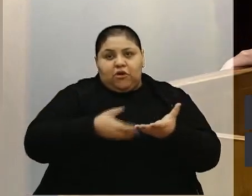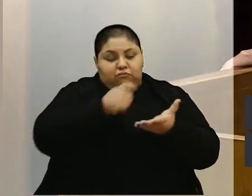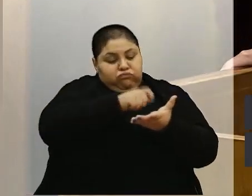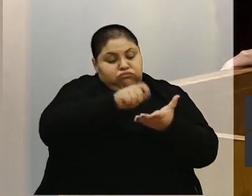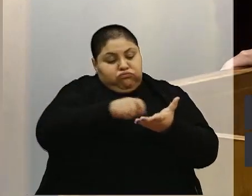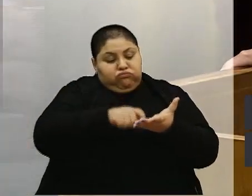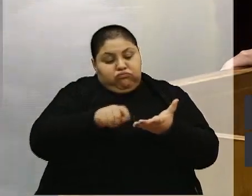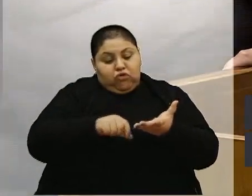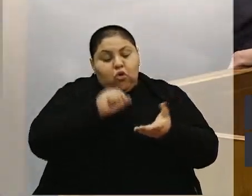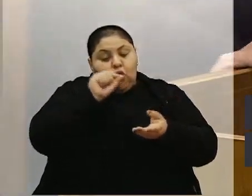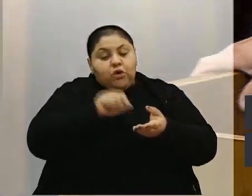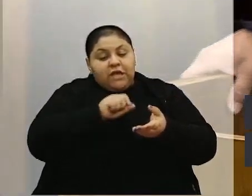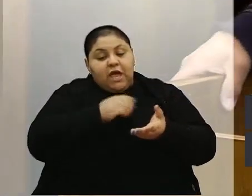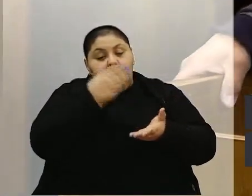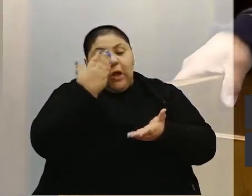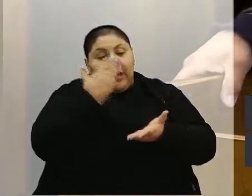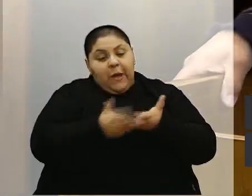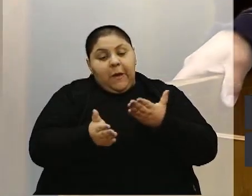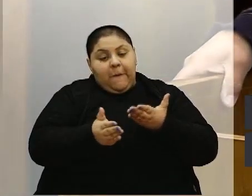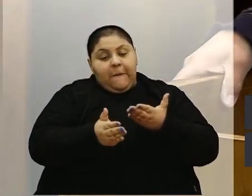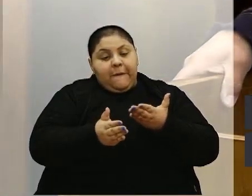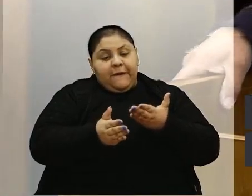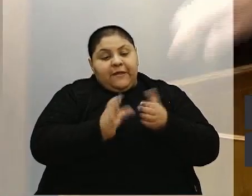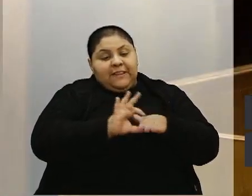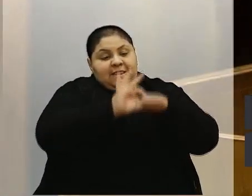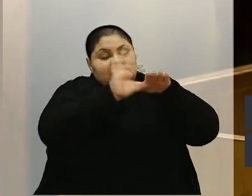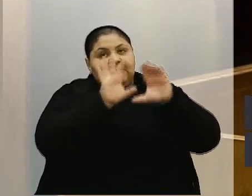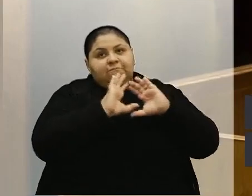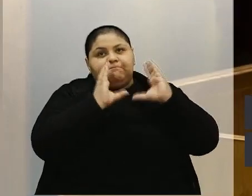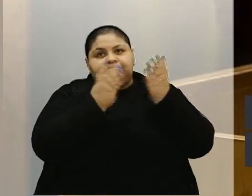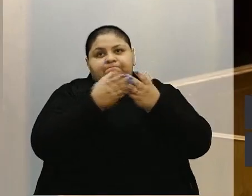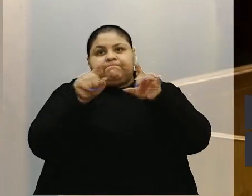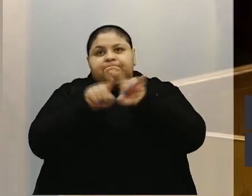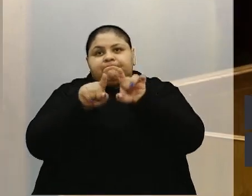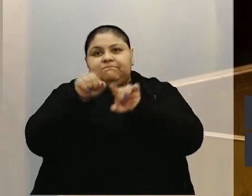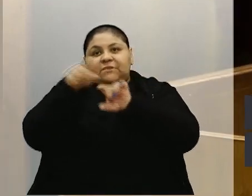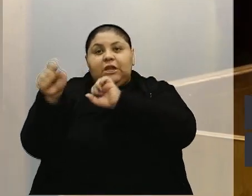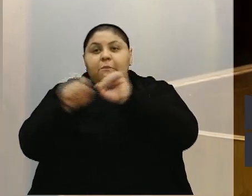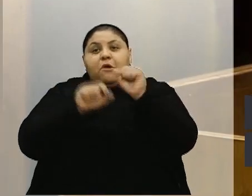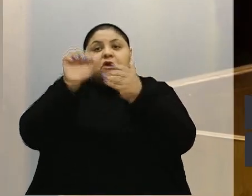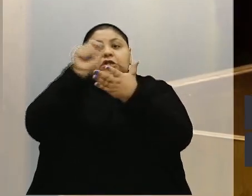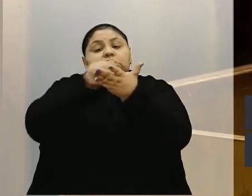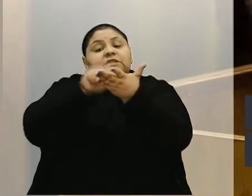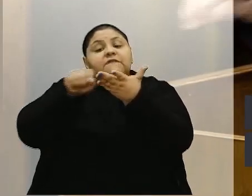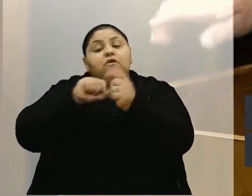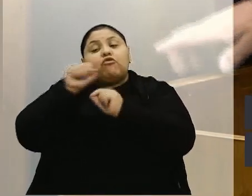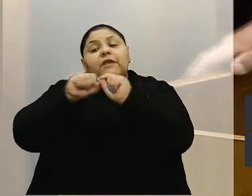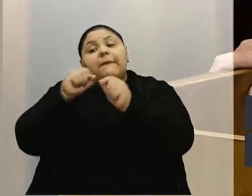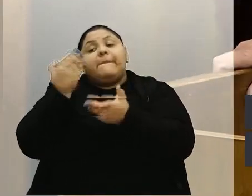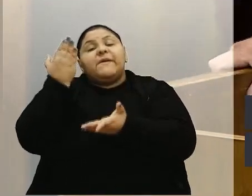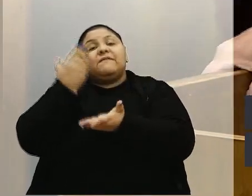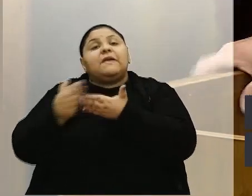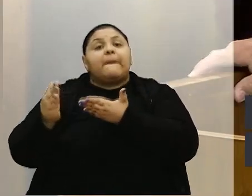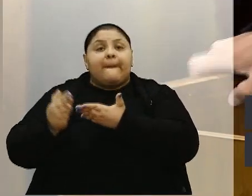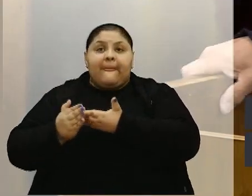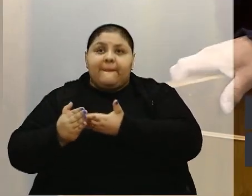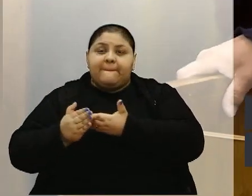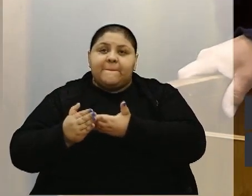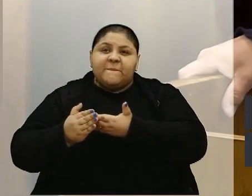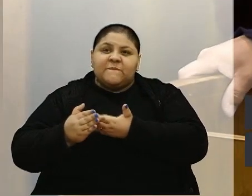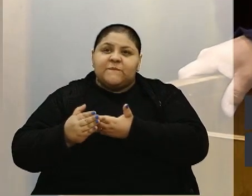O que eu perdi em ser líder comunitário. E também você pode escrever o que você perdeu ao